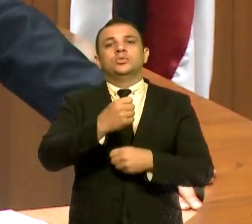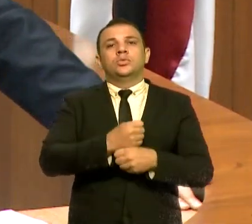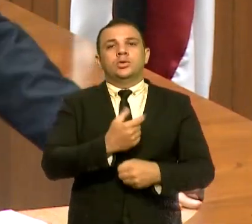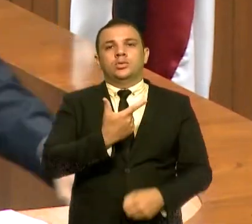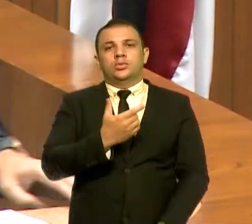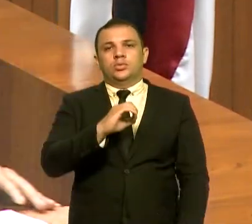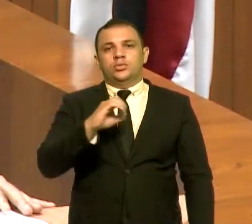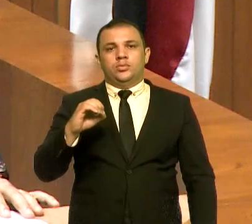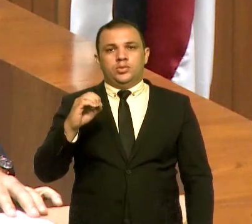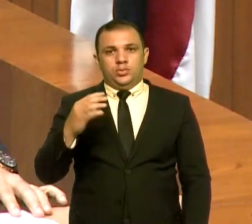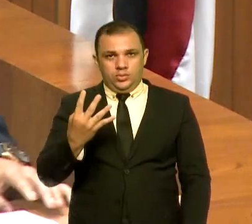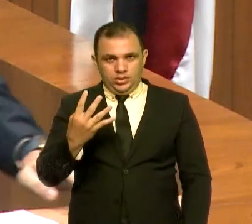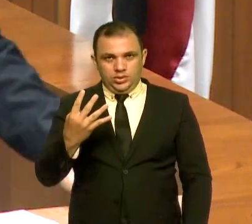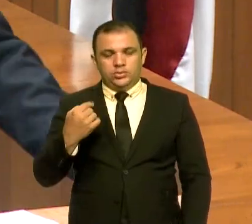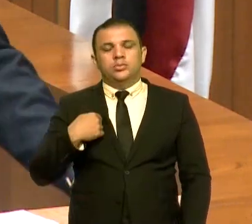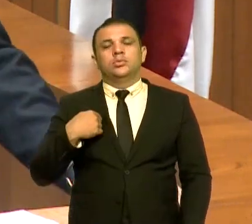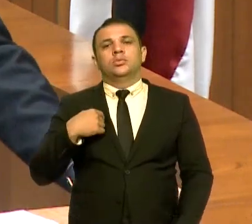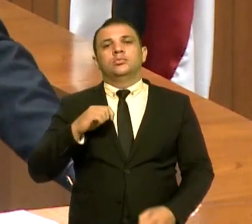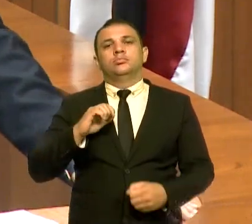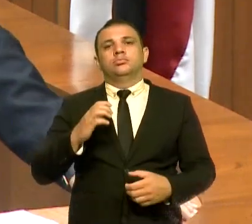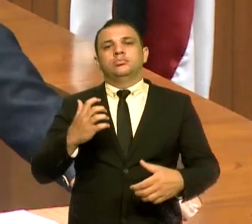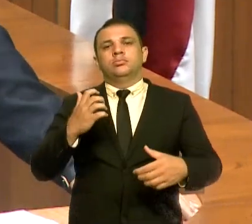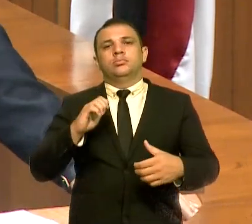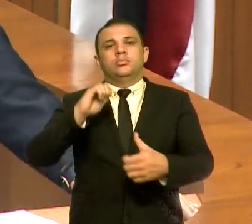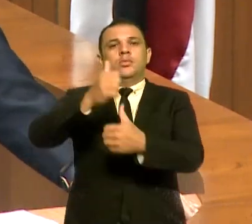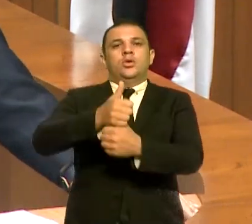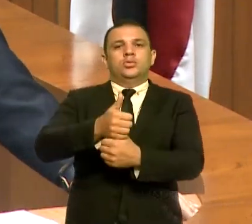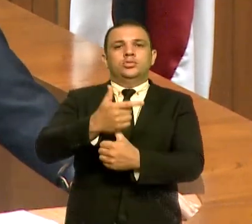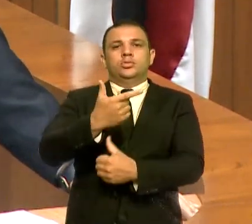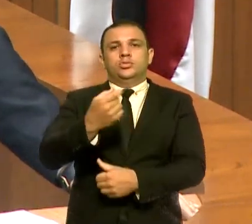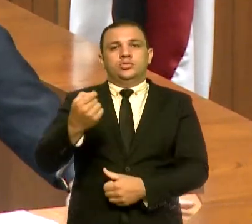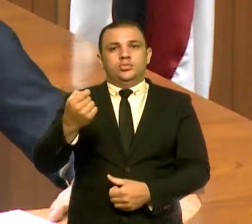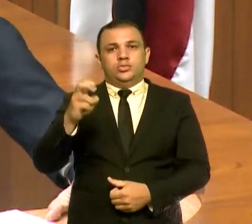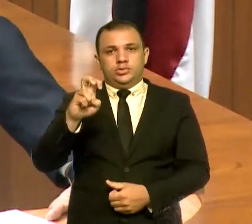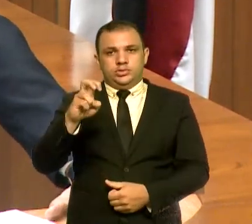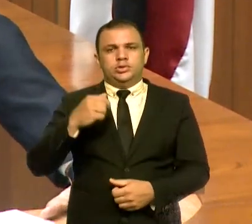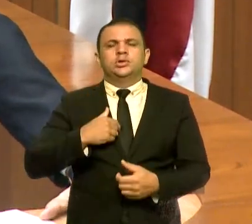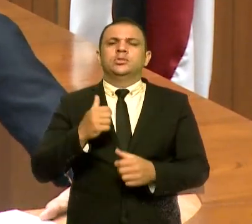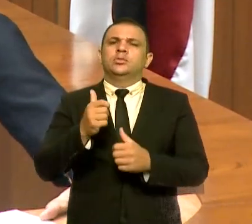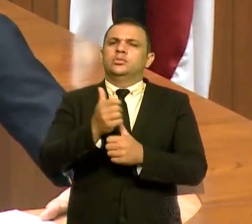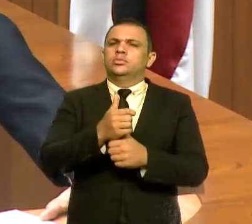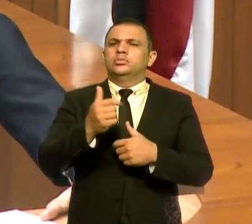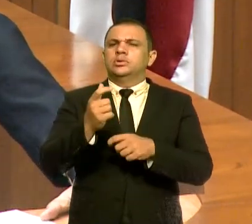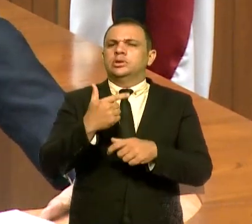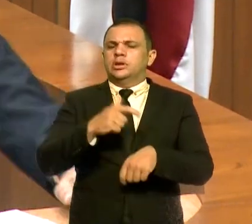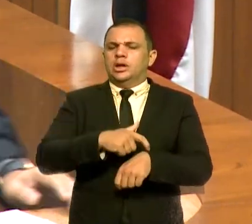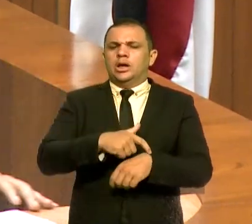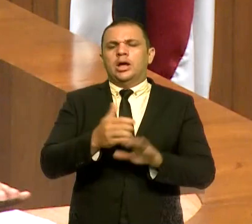2005, e passei longo tempo aqui assessorando deputados e deputadas.